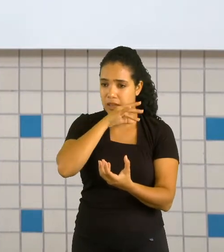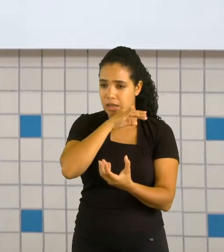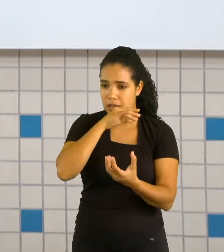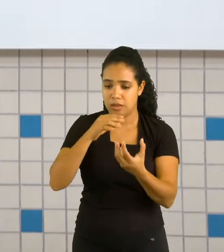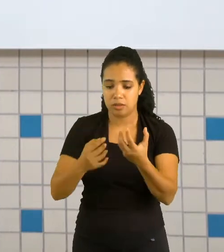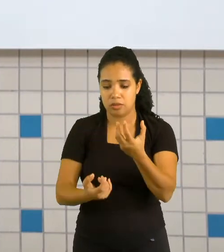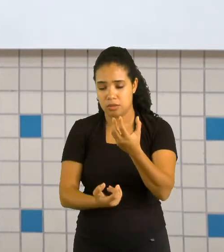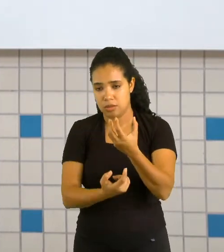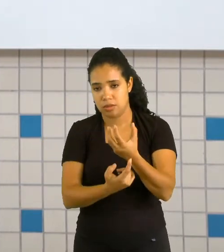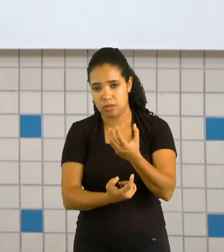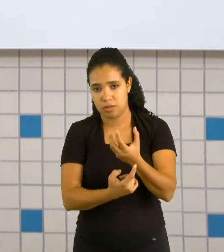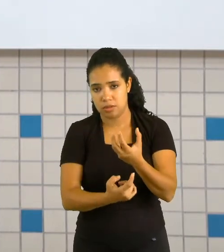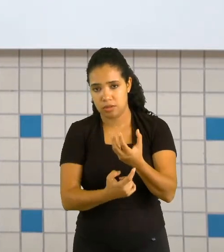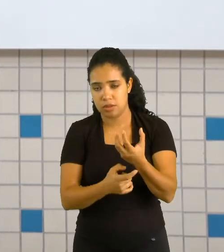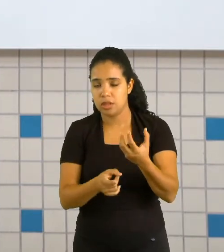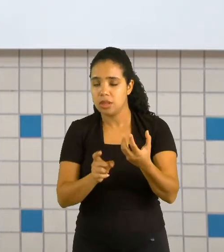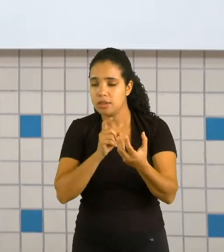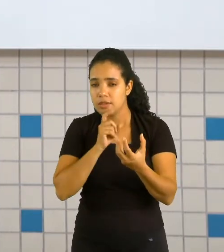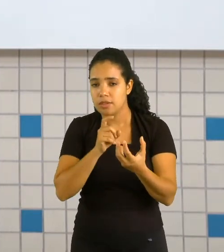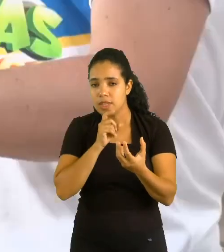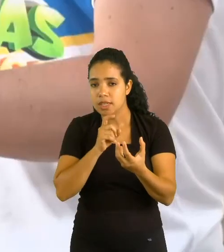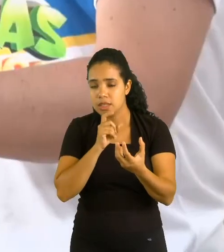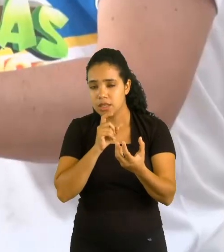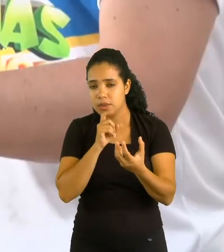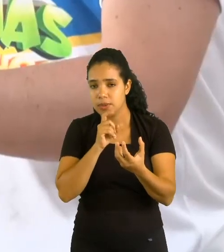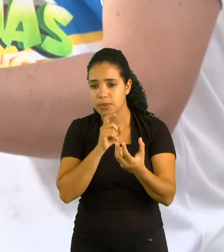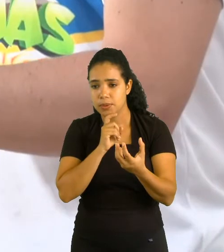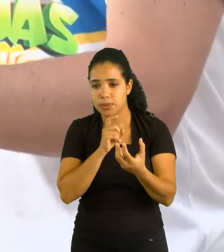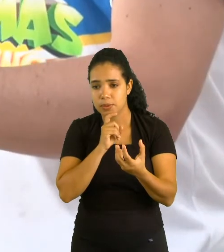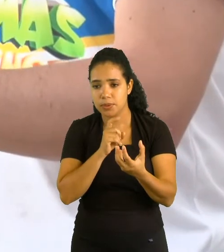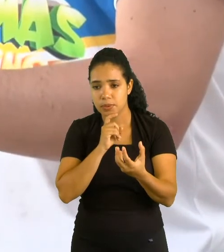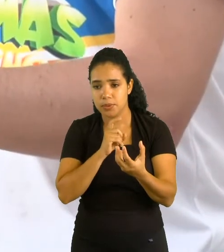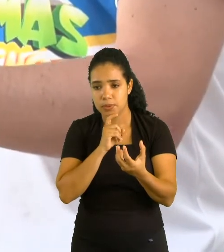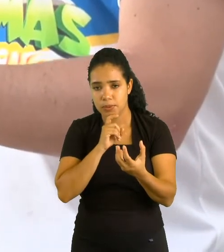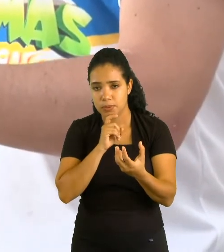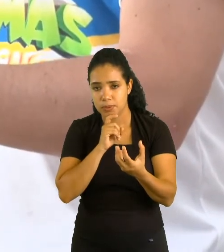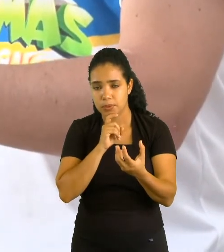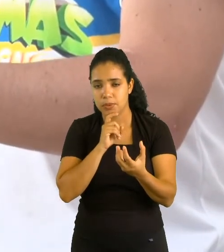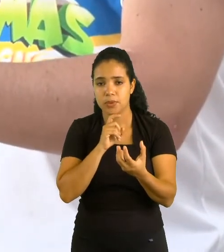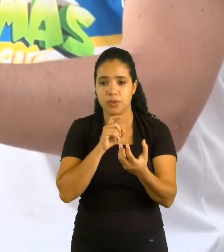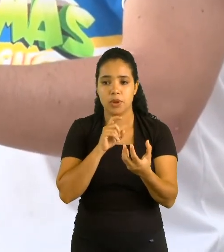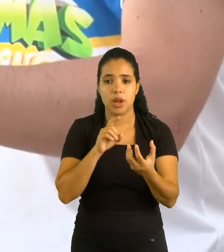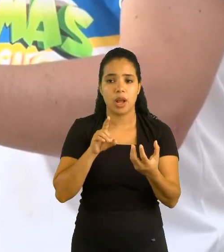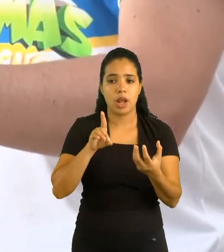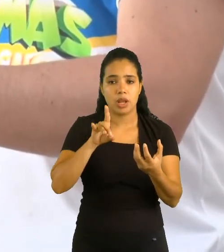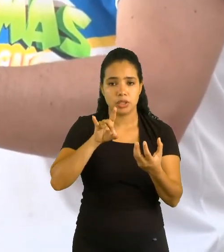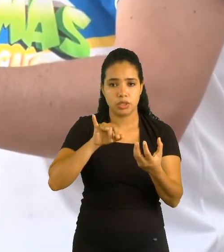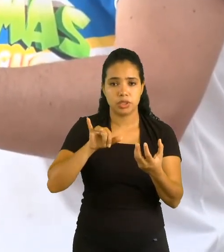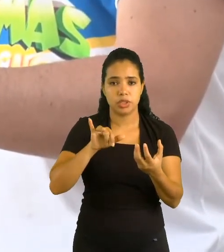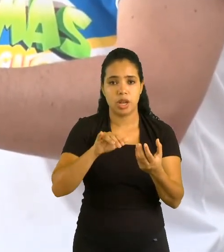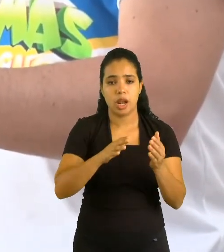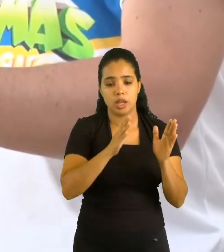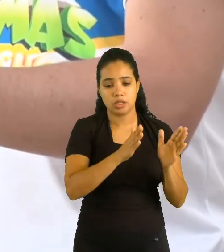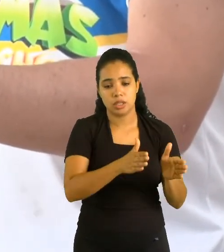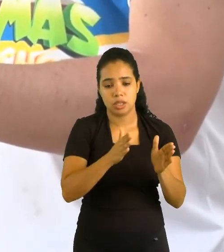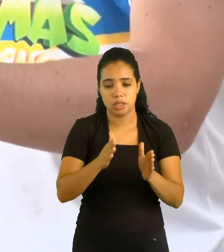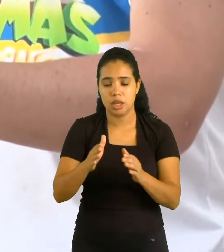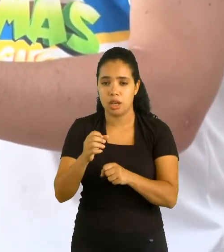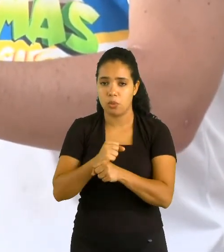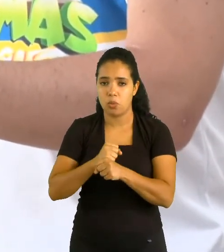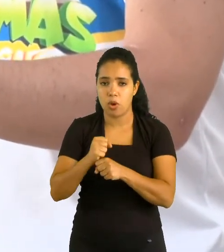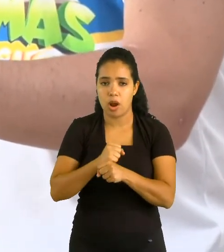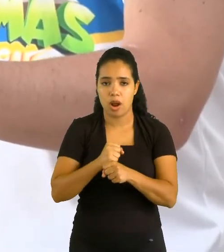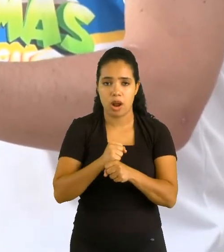de baixo fique mais fria. Isso então é chamado, de estações do ano.